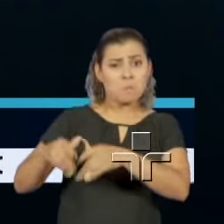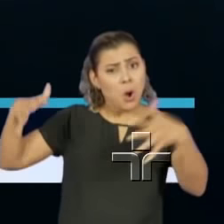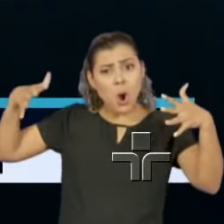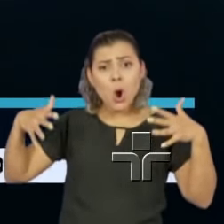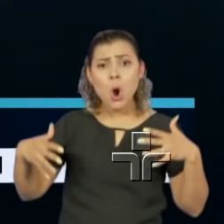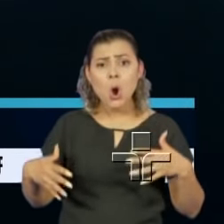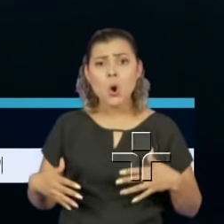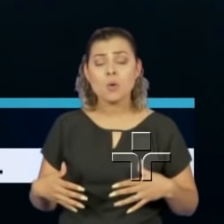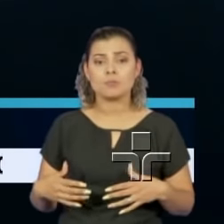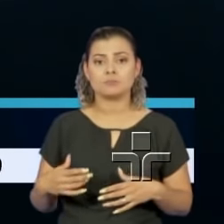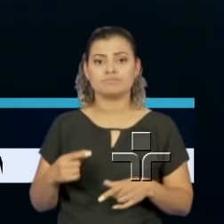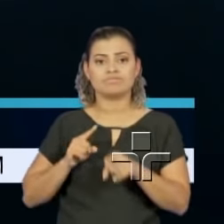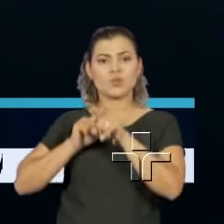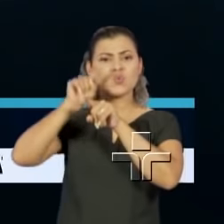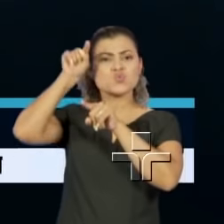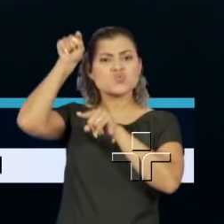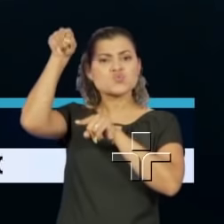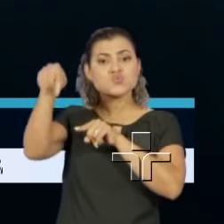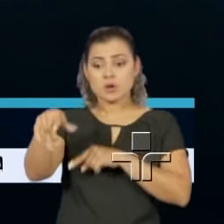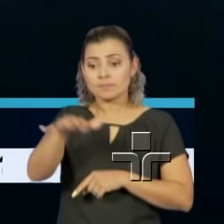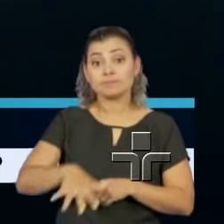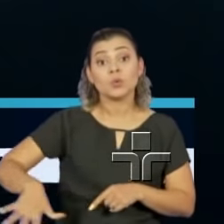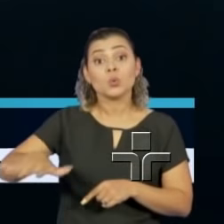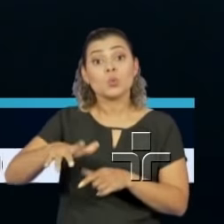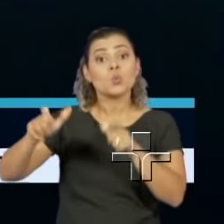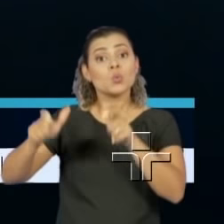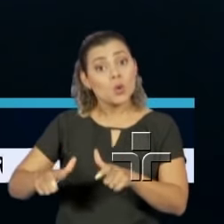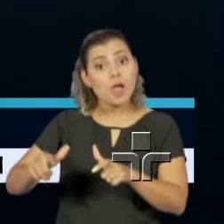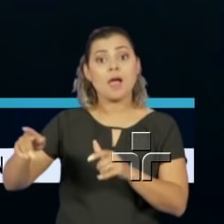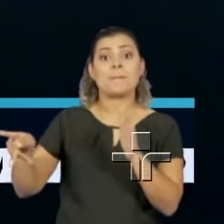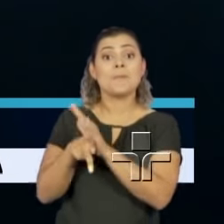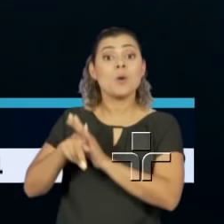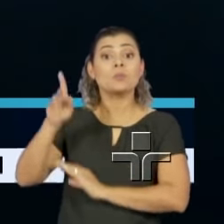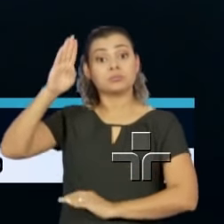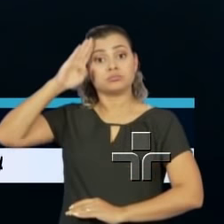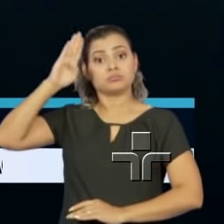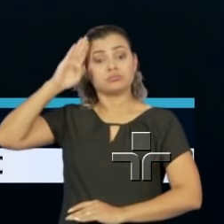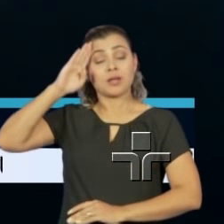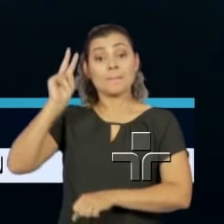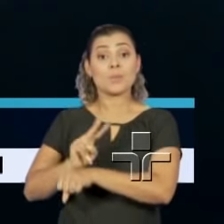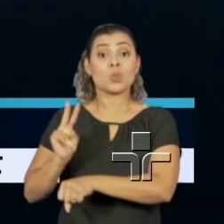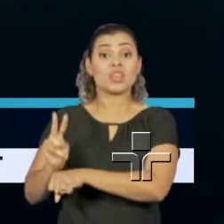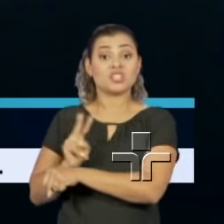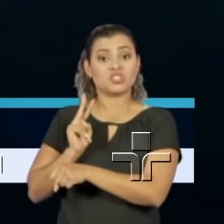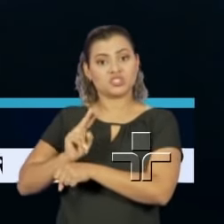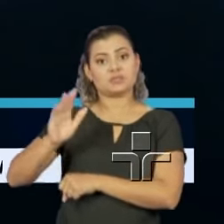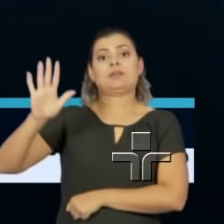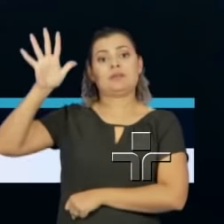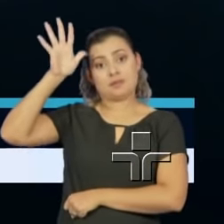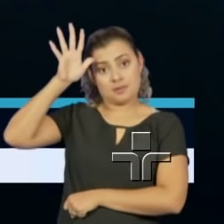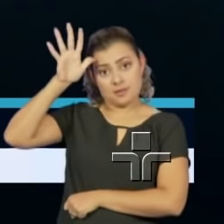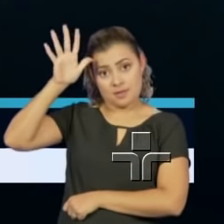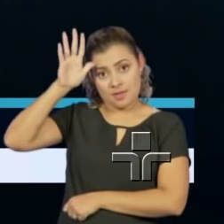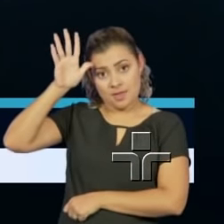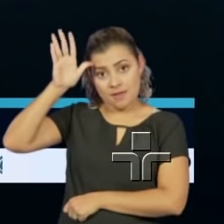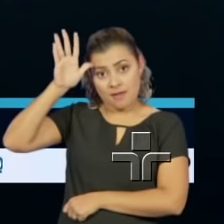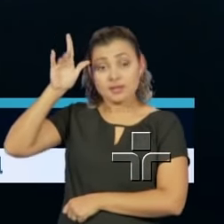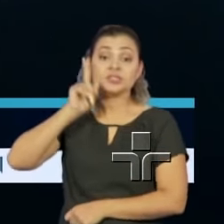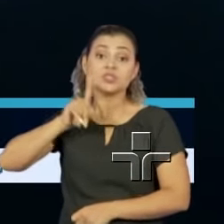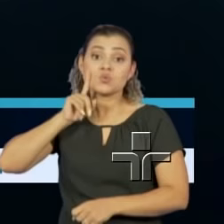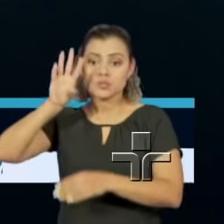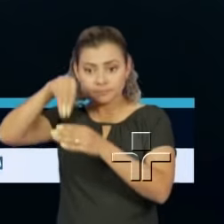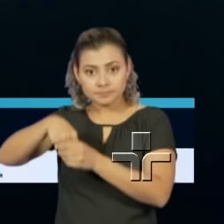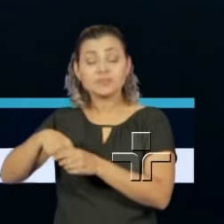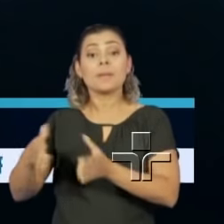O ataque aconteceu na chamada Zona Verde de Bagdá, que é a região mais protegida do Iraque e onde ficam o parlamento, prédios